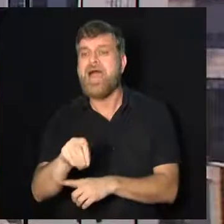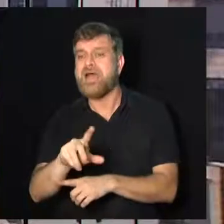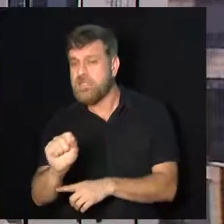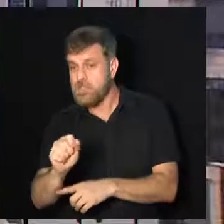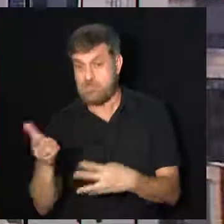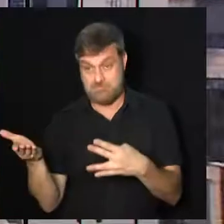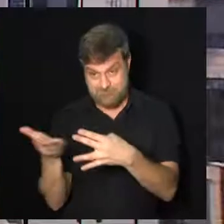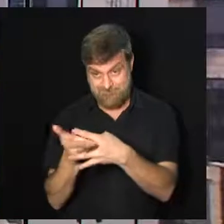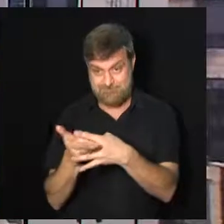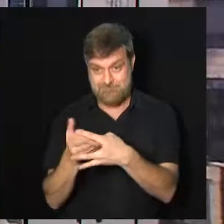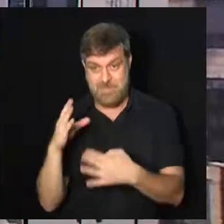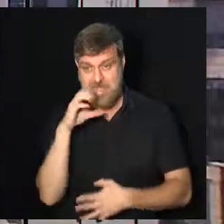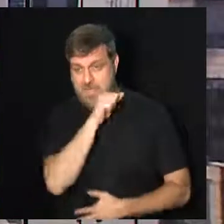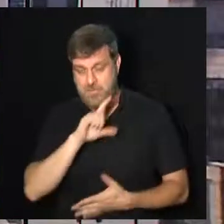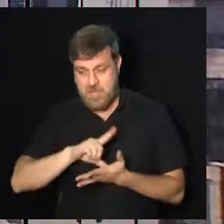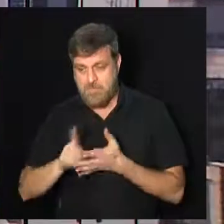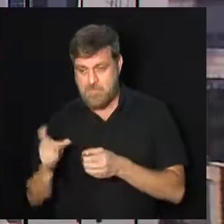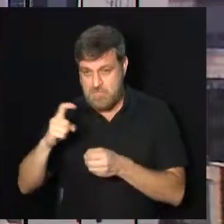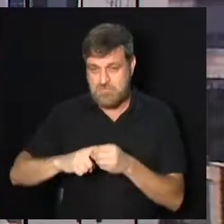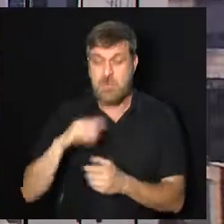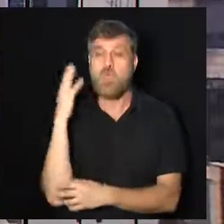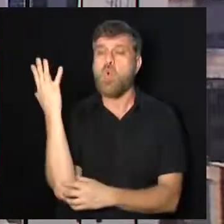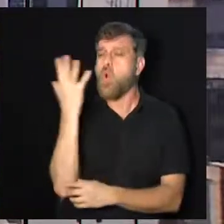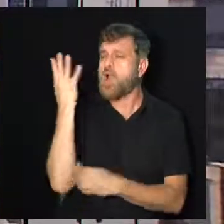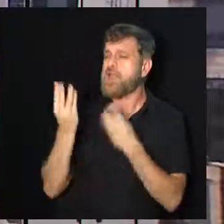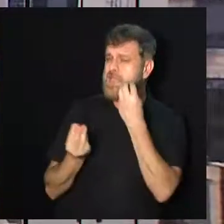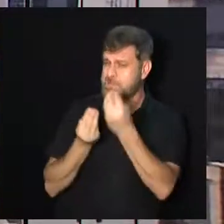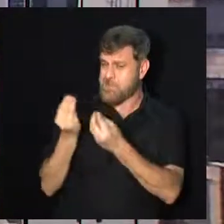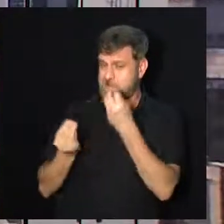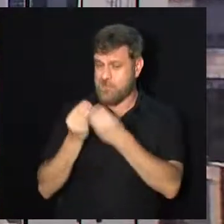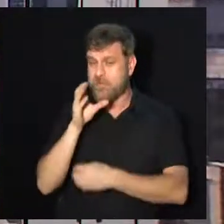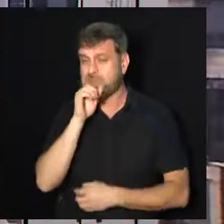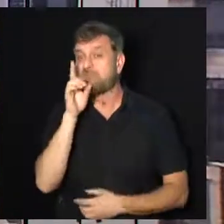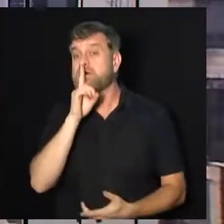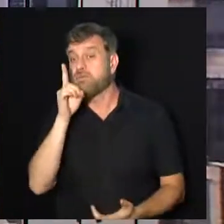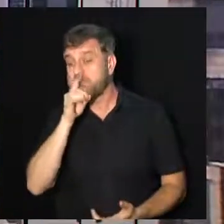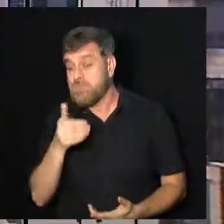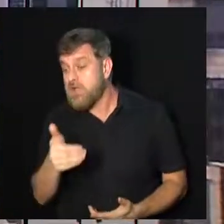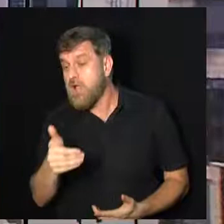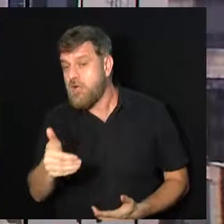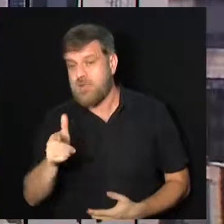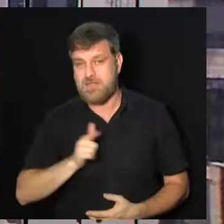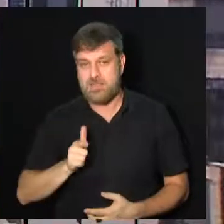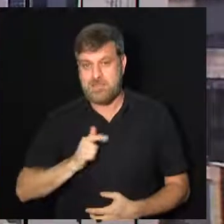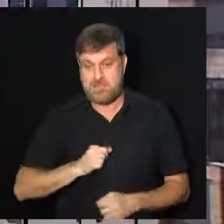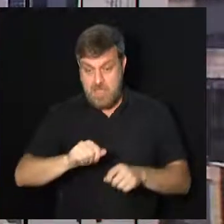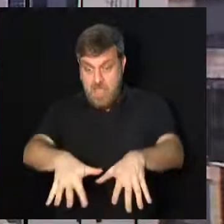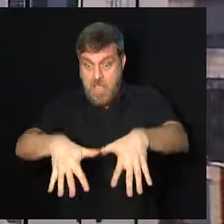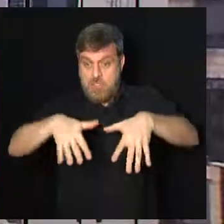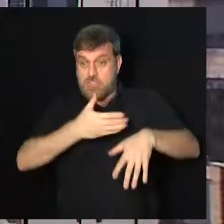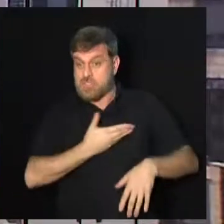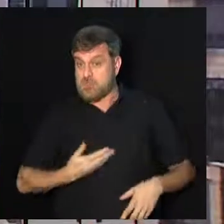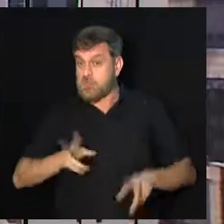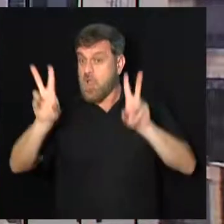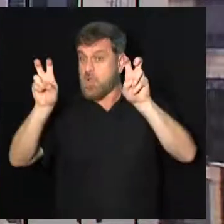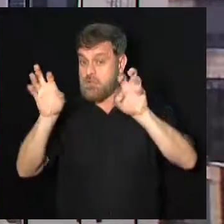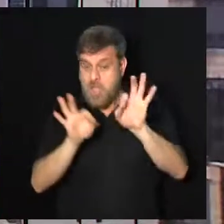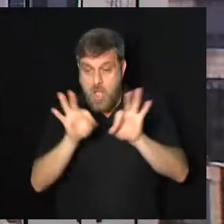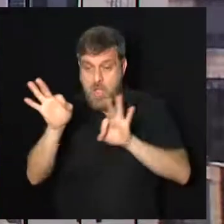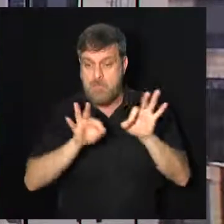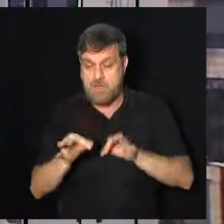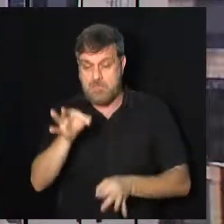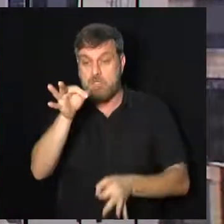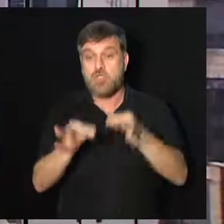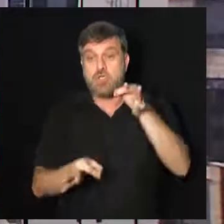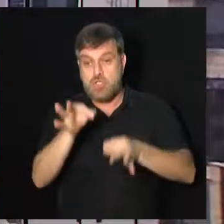Rápido intervalo e na volta, a previsão do tempo para este fim de semana. Tem a audiência pública sobre o programa de